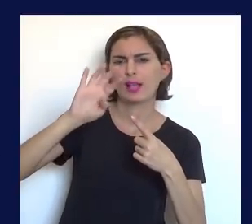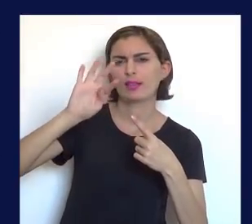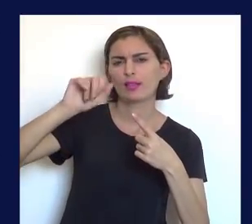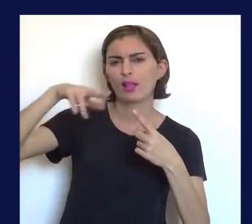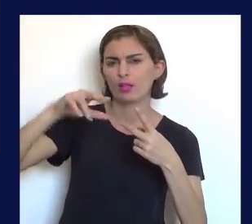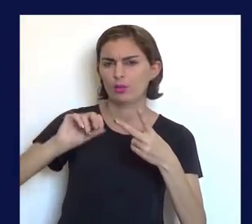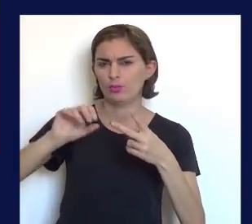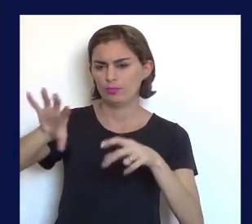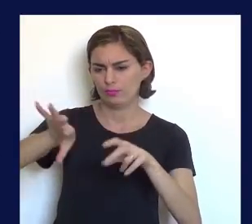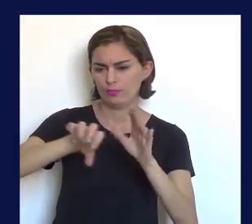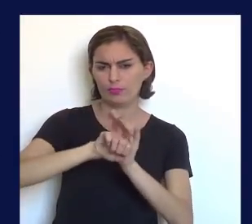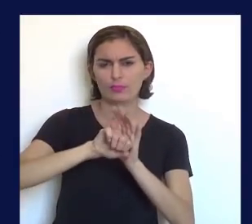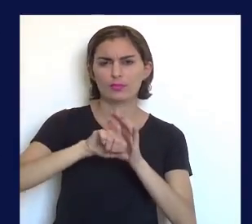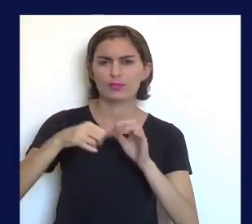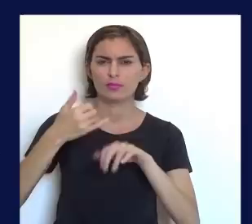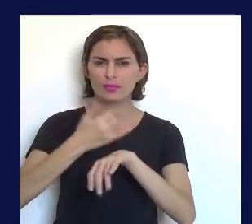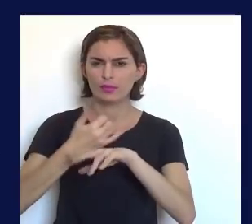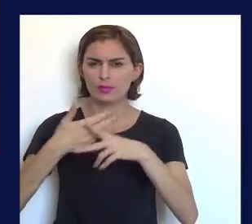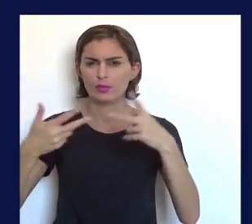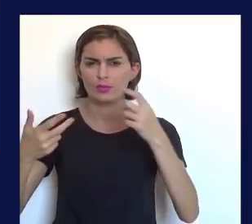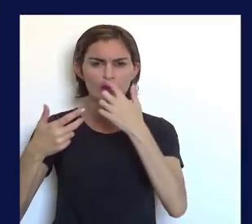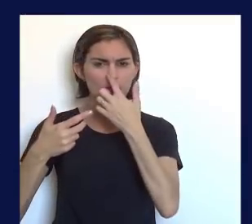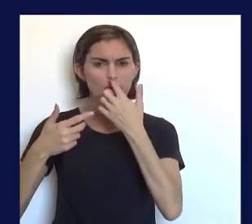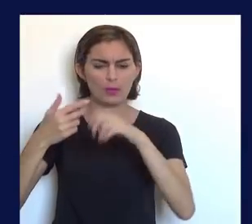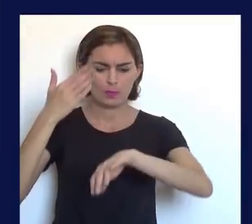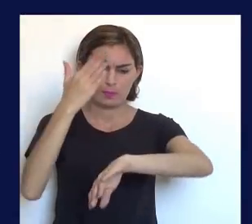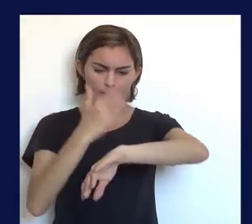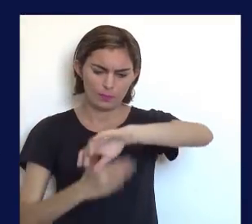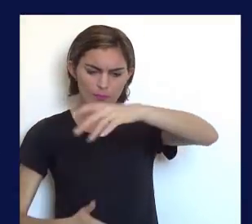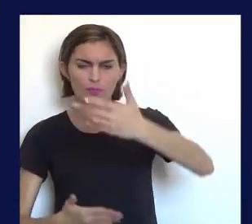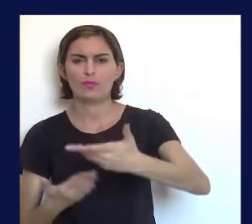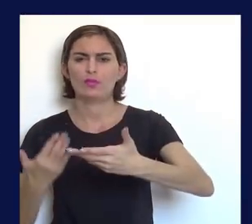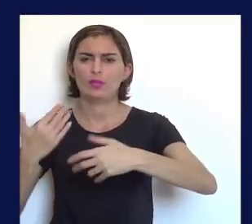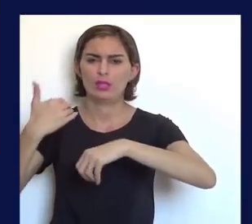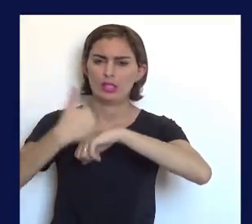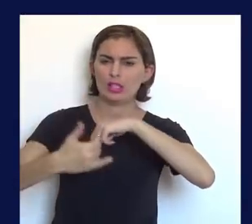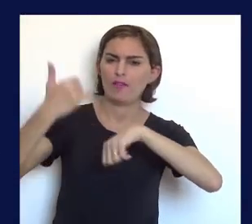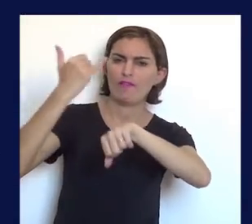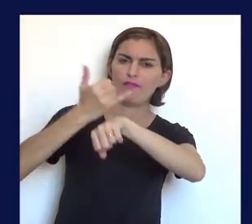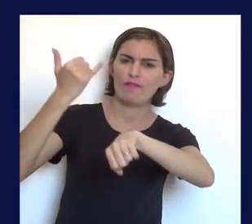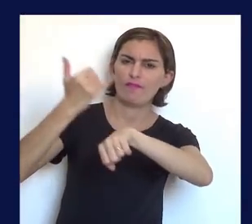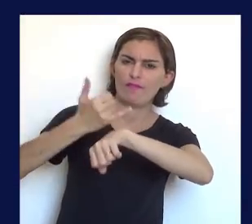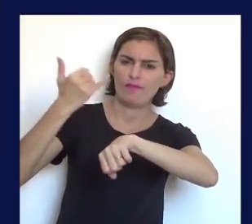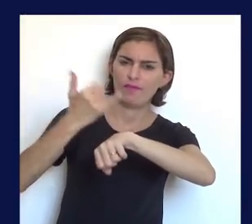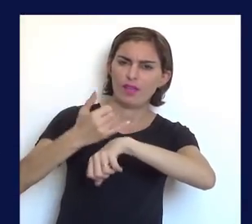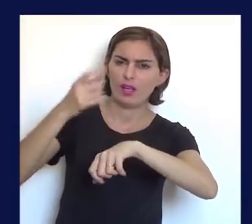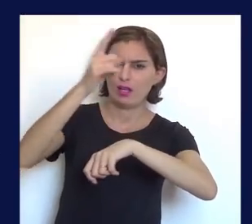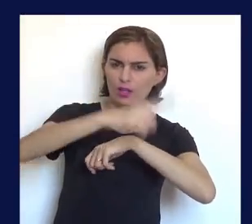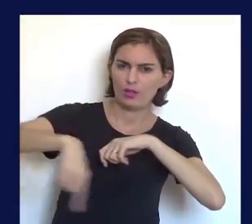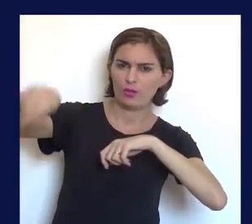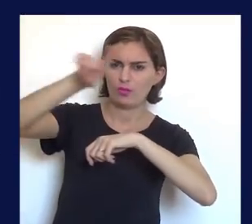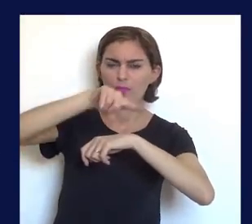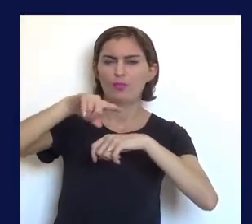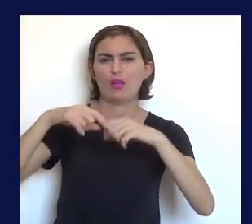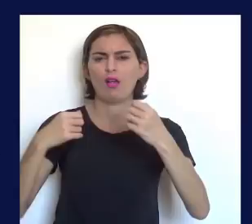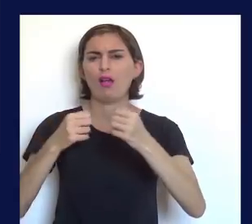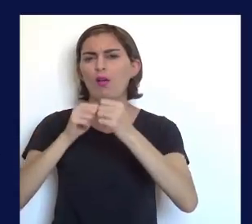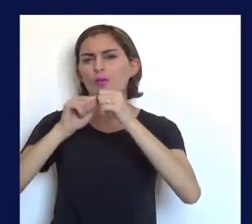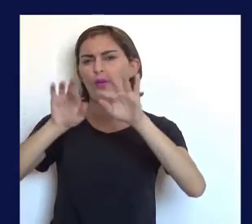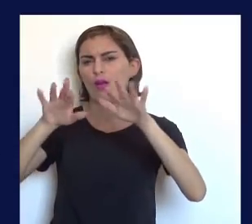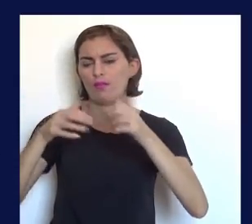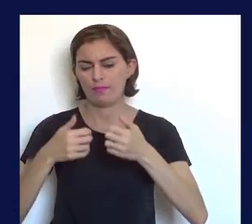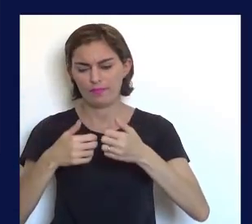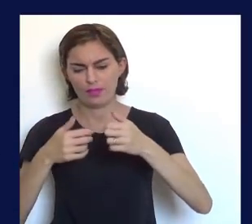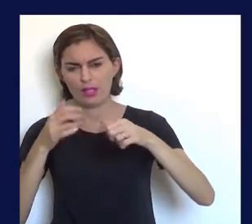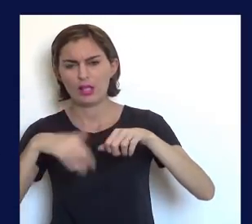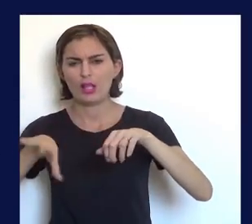O tétano pode ser transmitido através de ferimentos ocasionados pelo arame do aço do pneu exposto ao ar